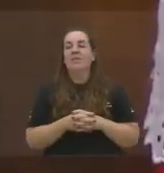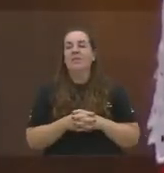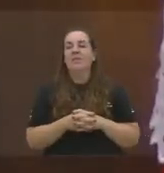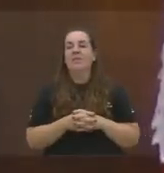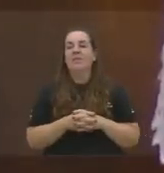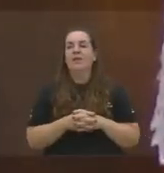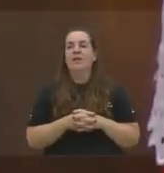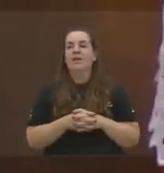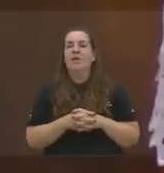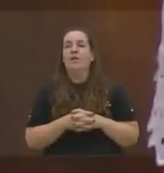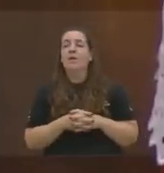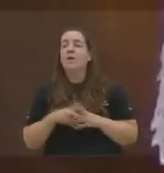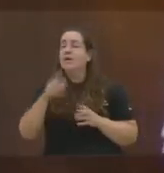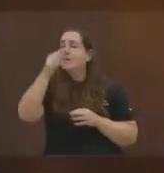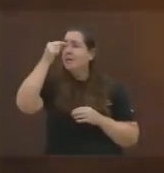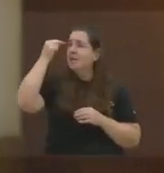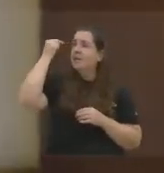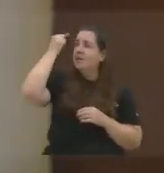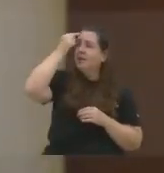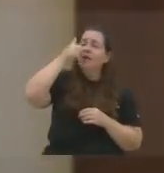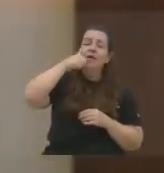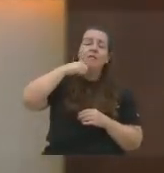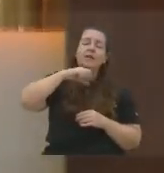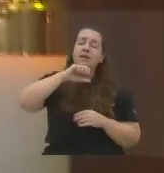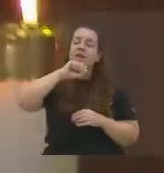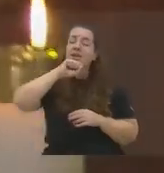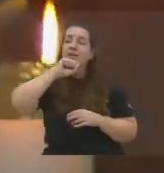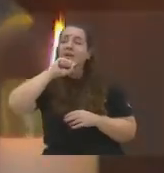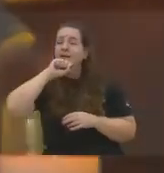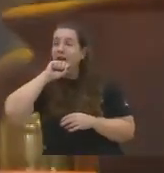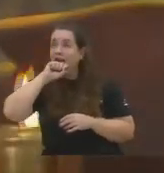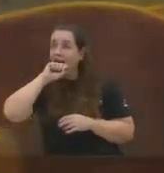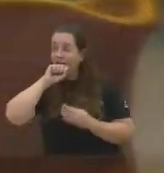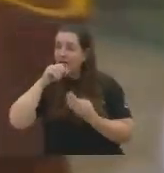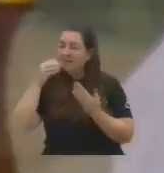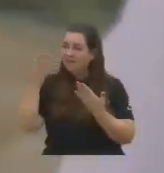Cantemos. Ó Santa